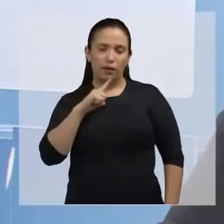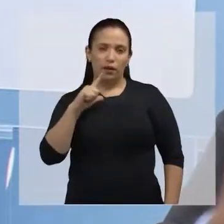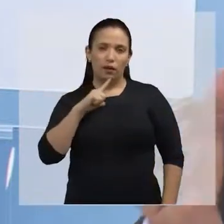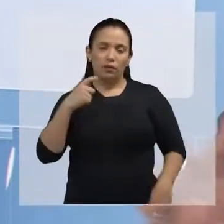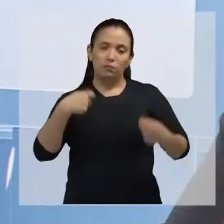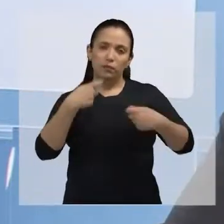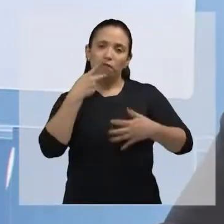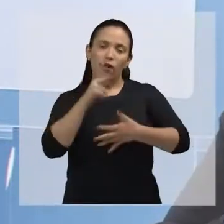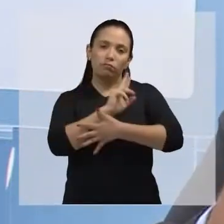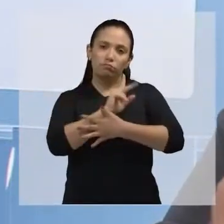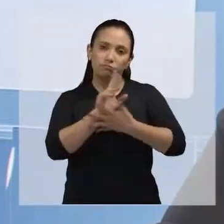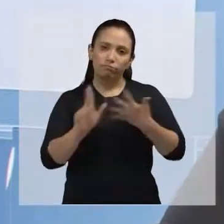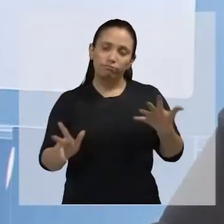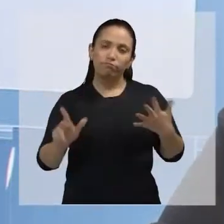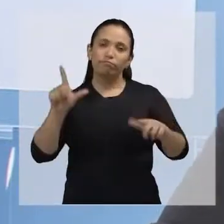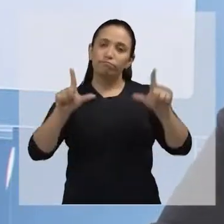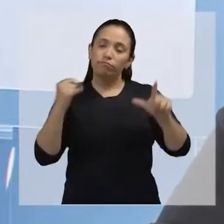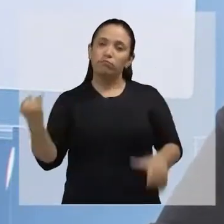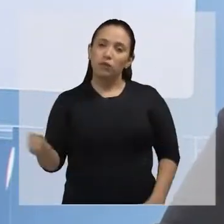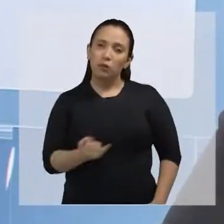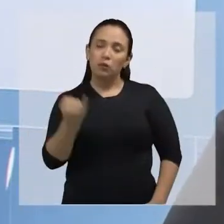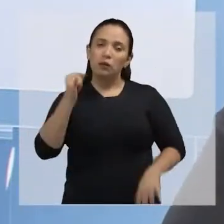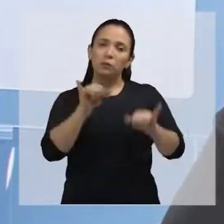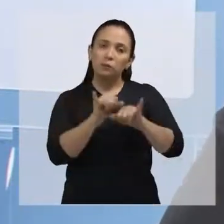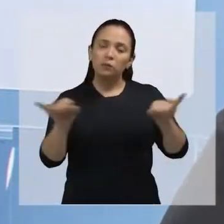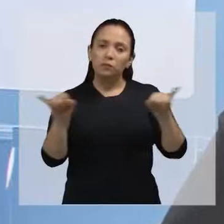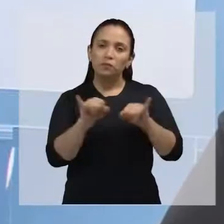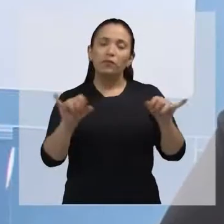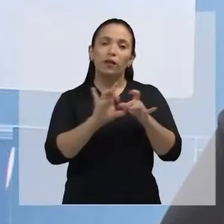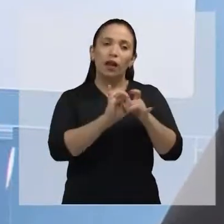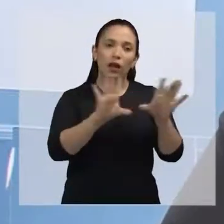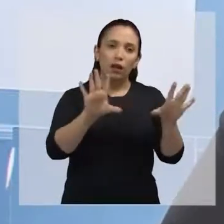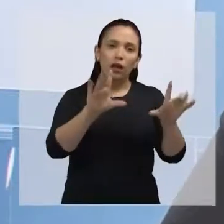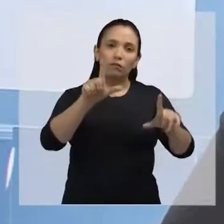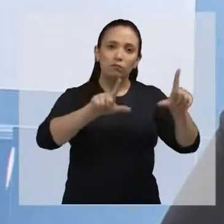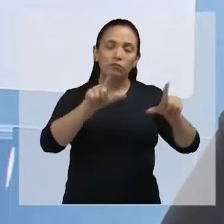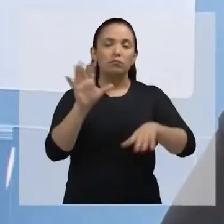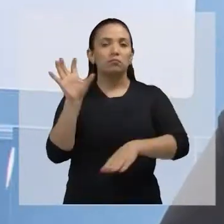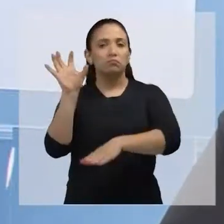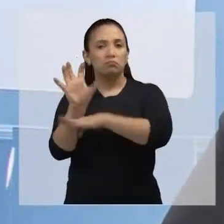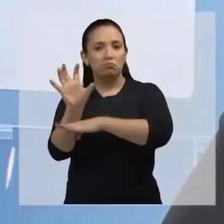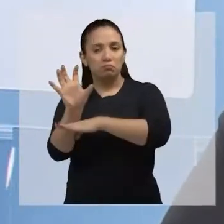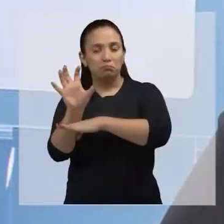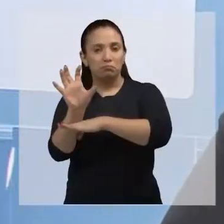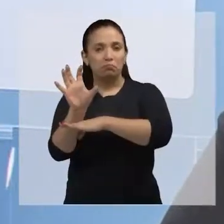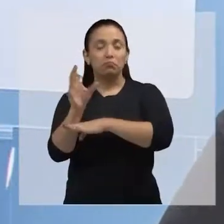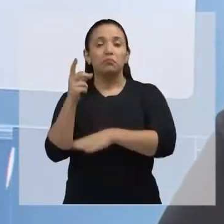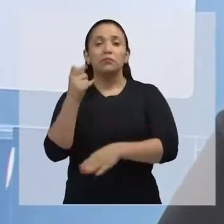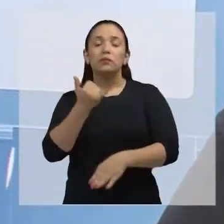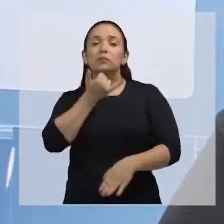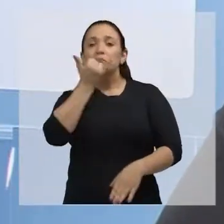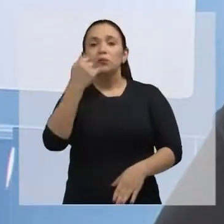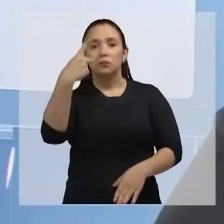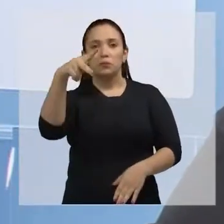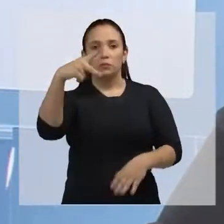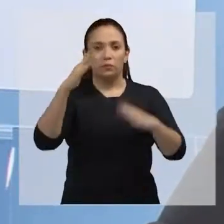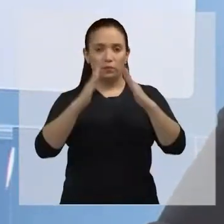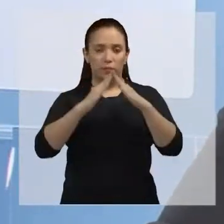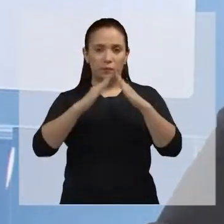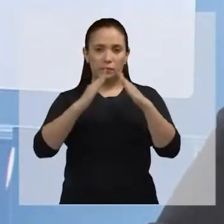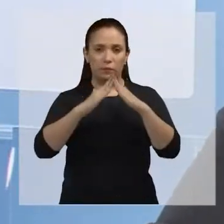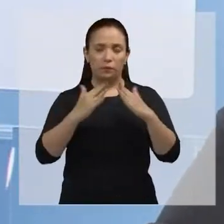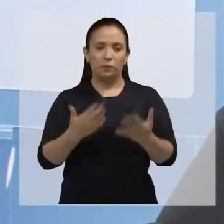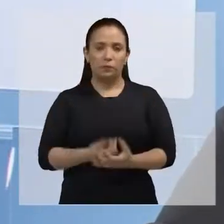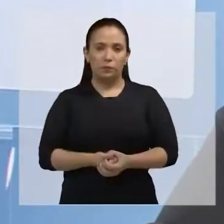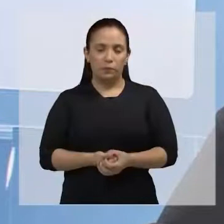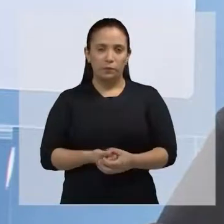tenho que falar aberto e tal, mas é importante os canais abertos e fechados. Se você tem multiplayer, você assiste o canal C da multiplayer. Se você não tem, você assiste no canal aberto na